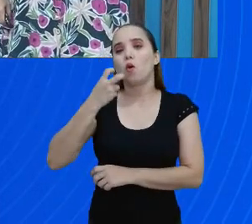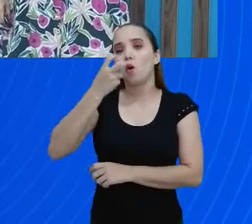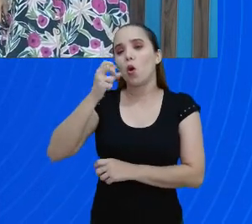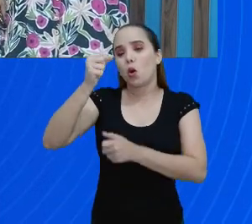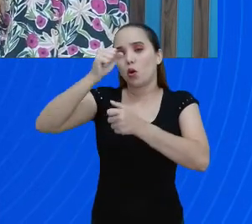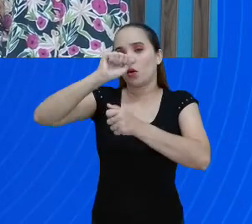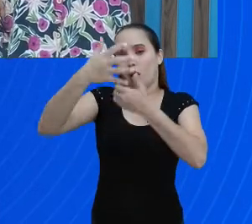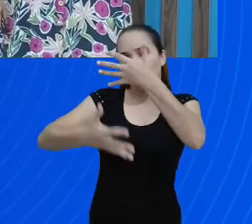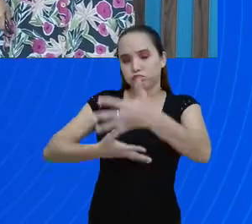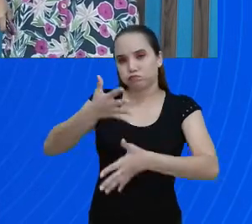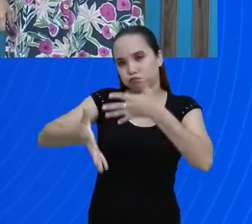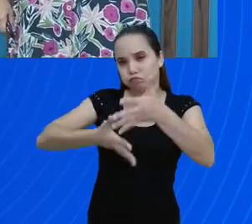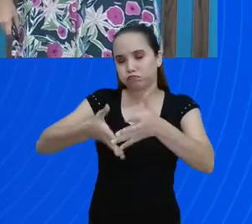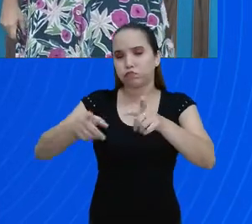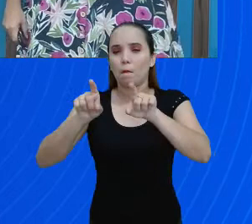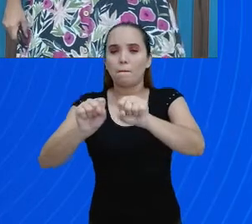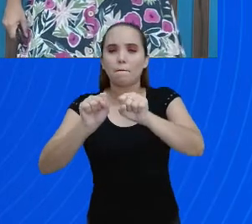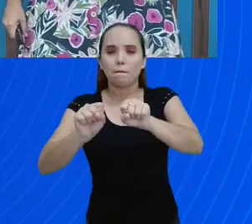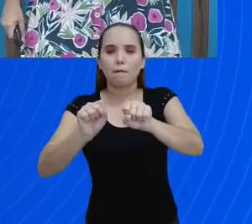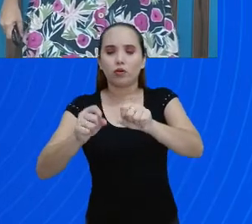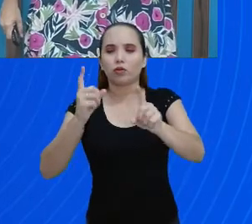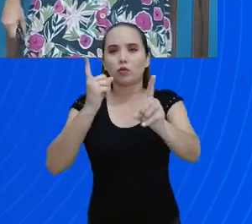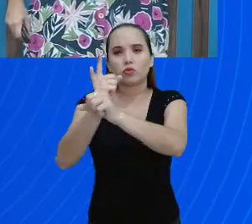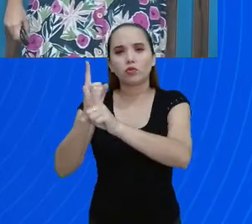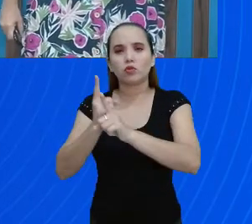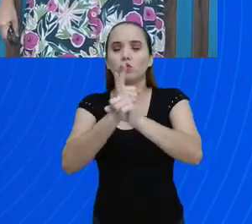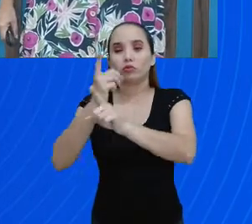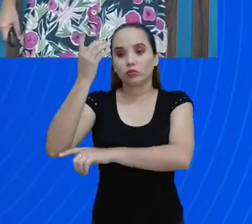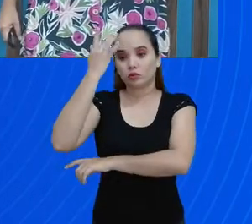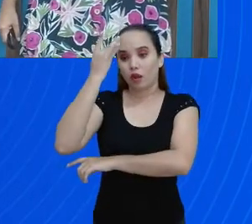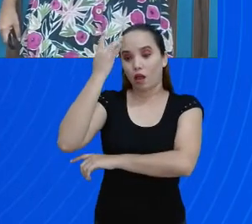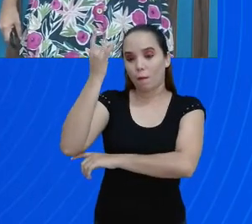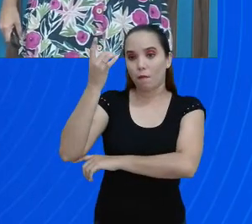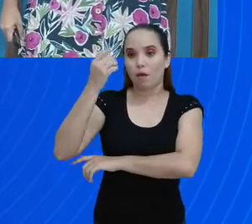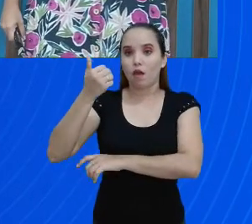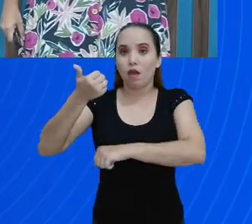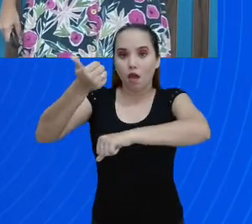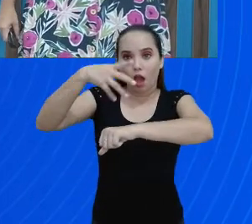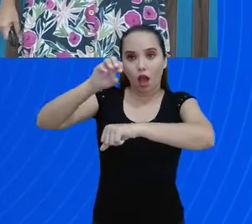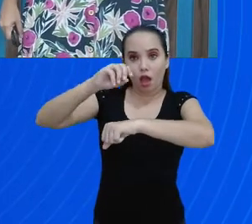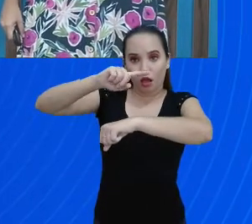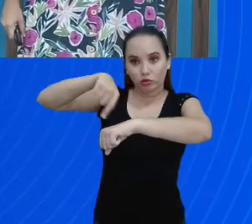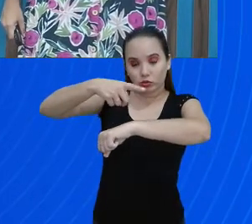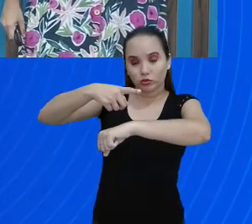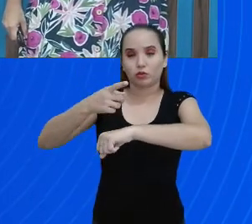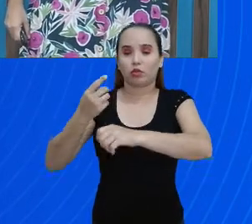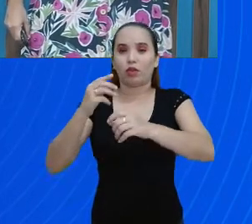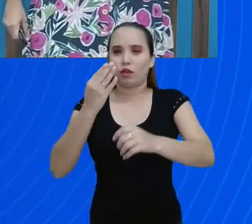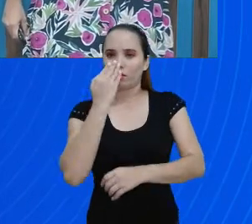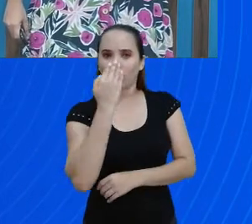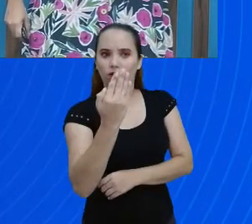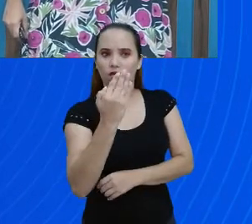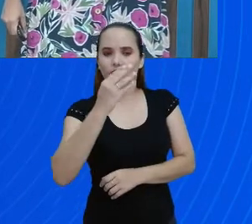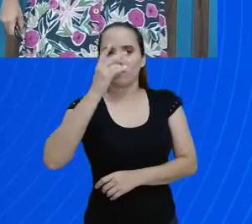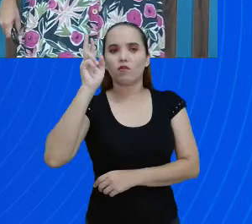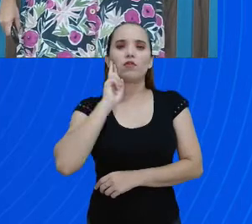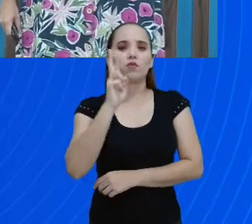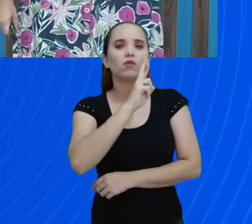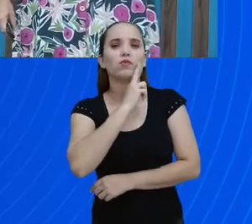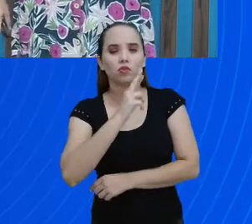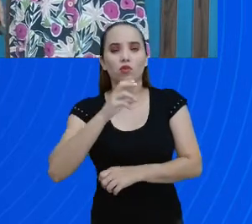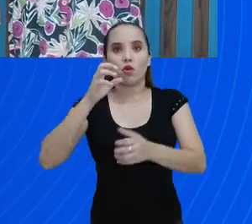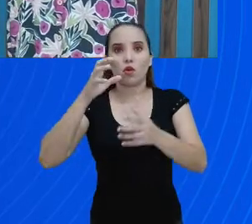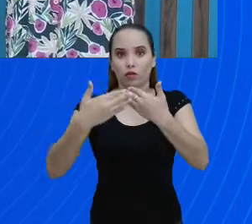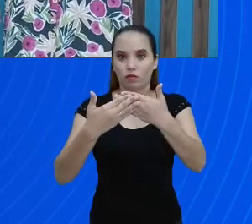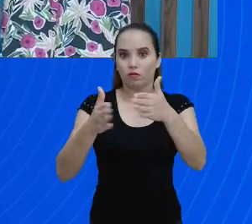oral. Podemos nos encontrar amanhã às 10 em frente àquele restaurante que abriu no centro da cidade,